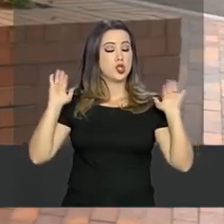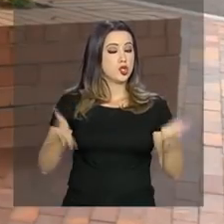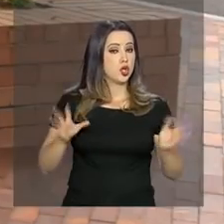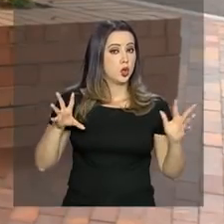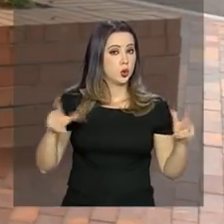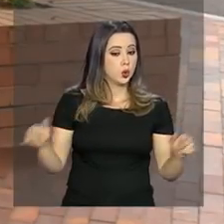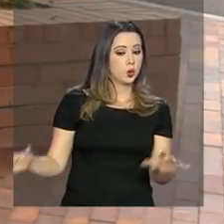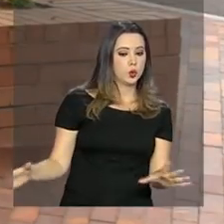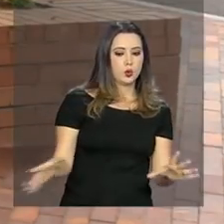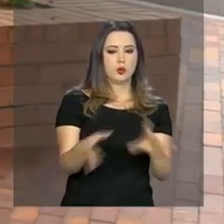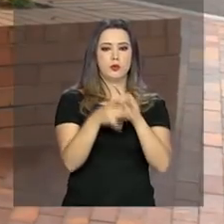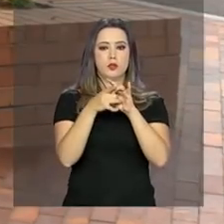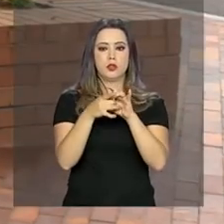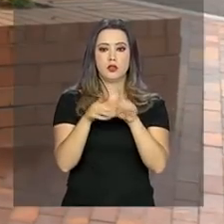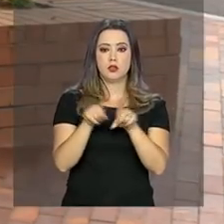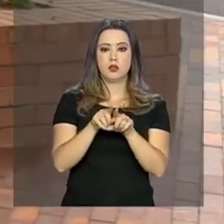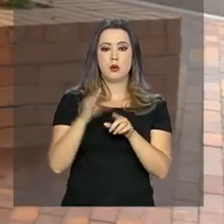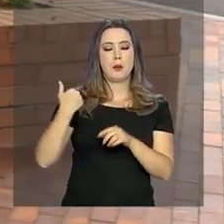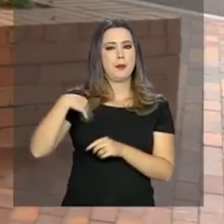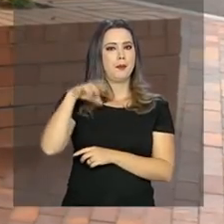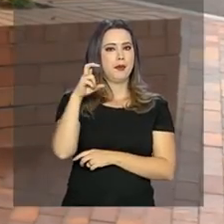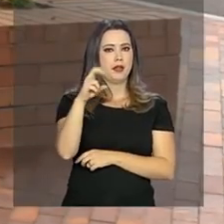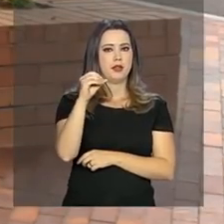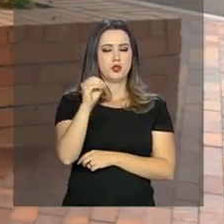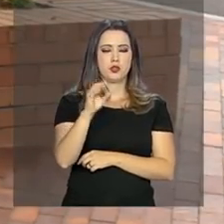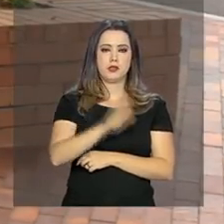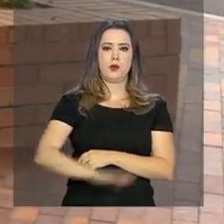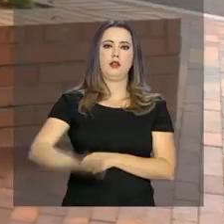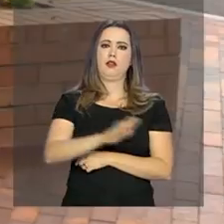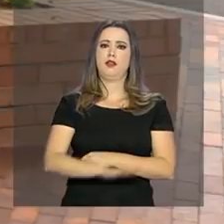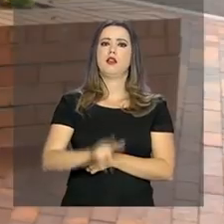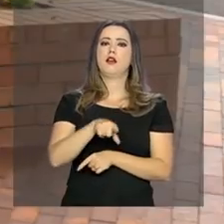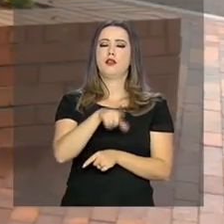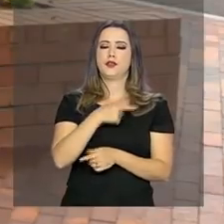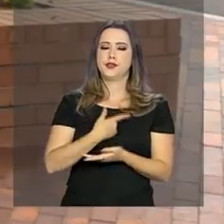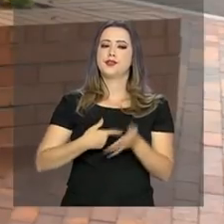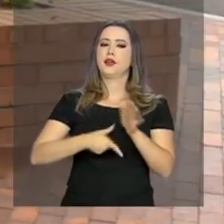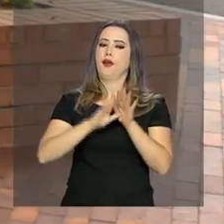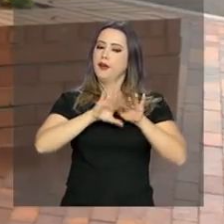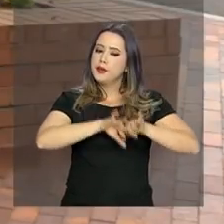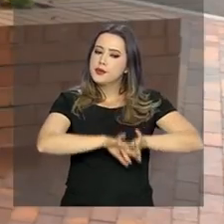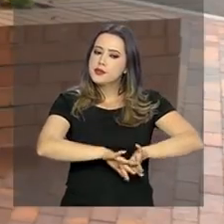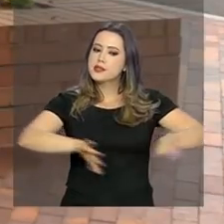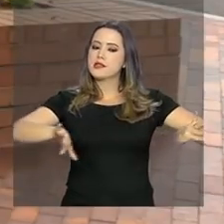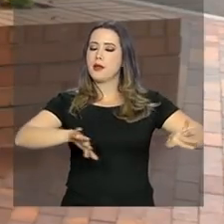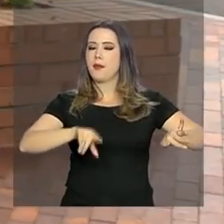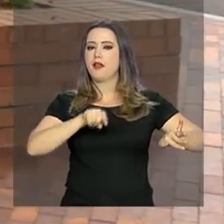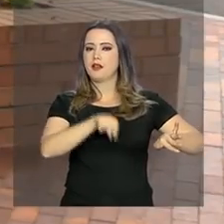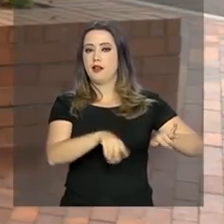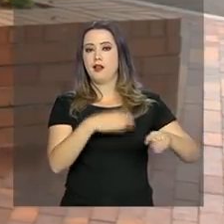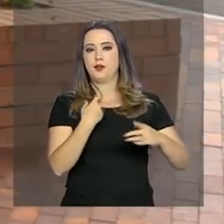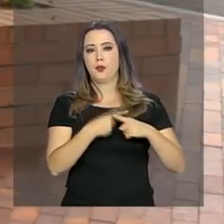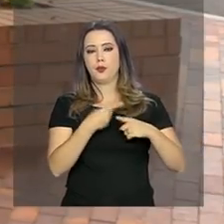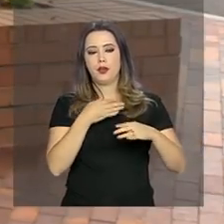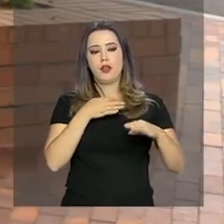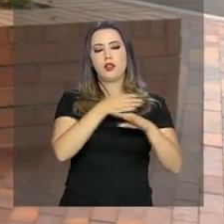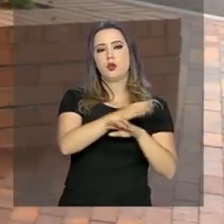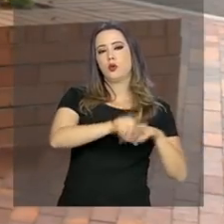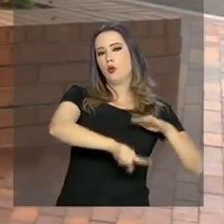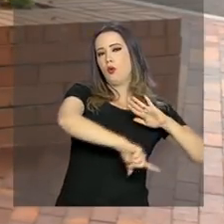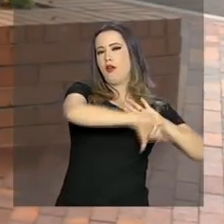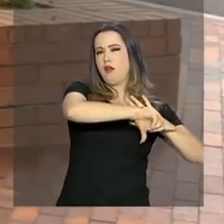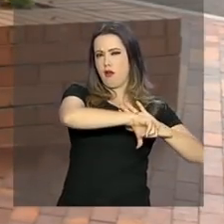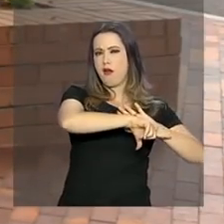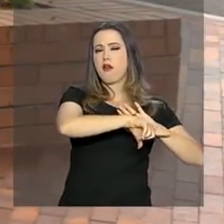aqui no país. Ou seja, os mais de 50 menores brasileiros afetados pela política de tolerância zero com a imigração ilegal